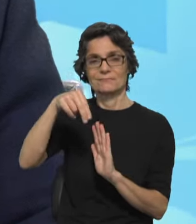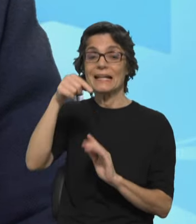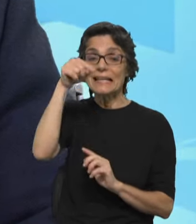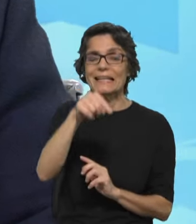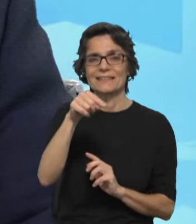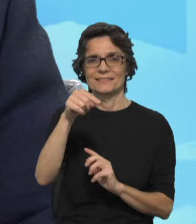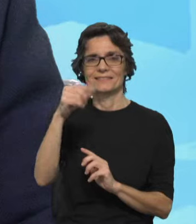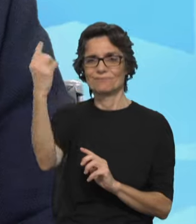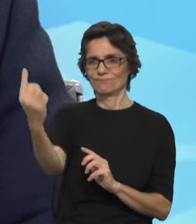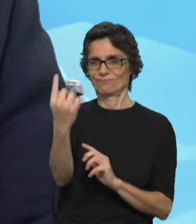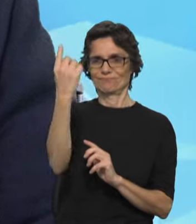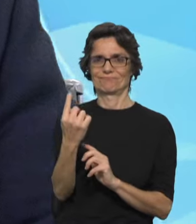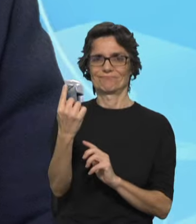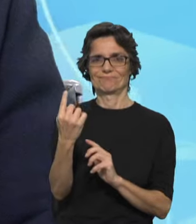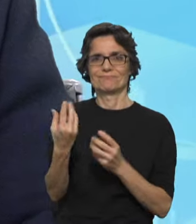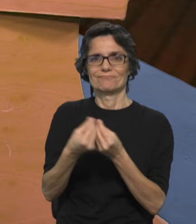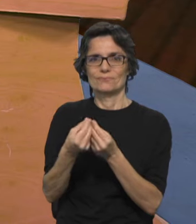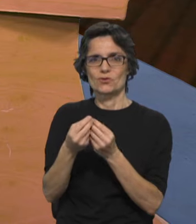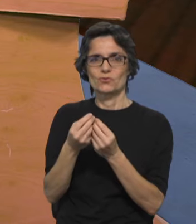iniciativa de vir ter com os seus.